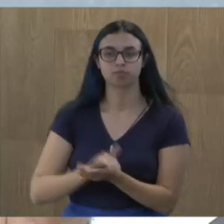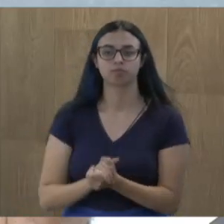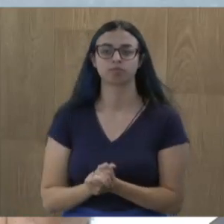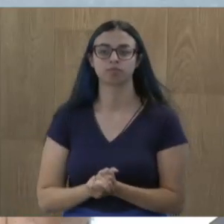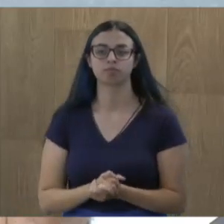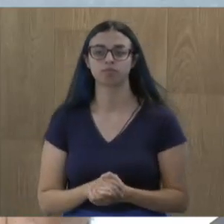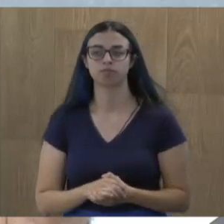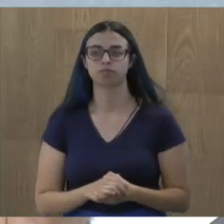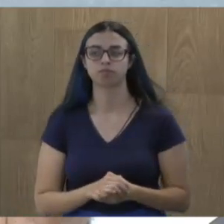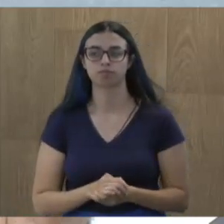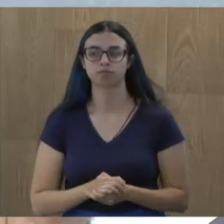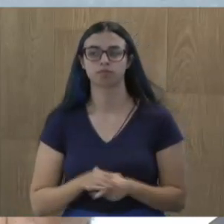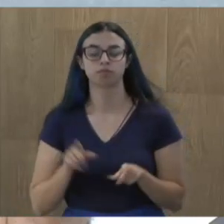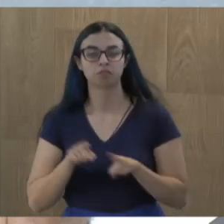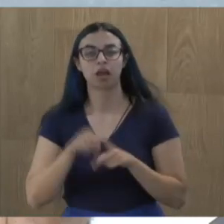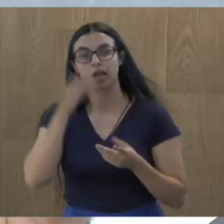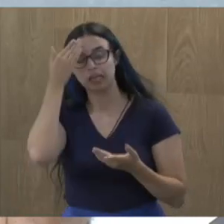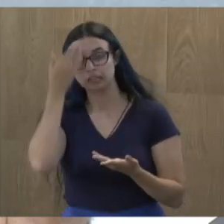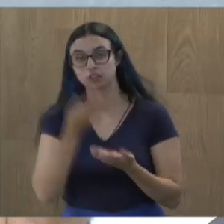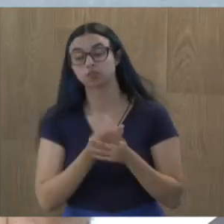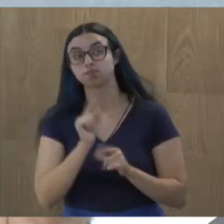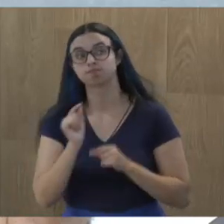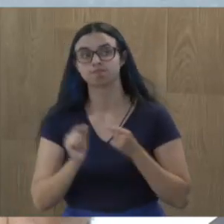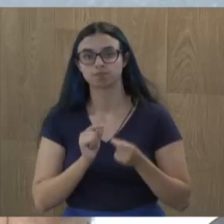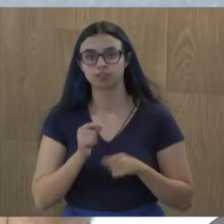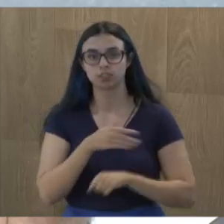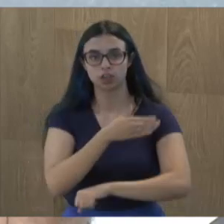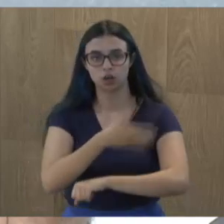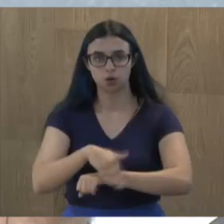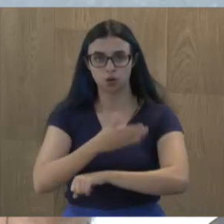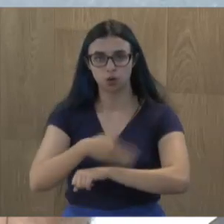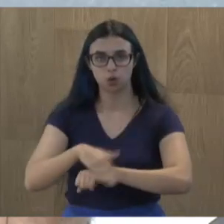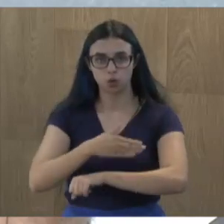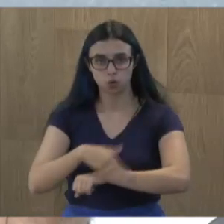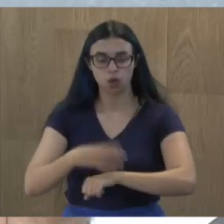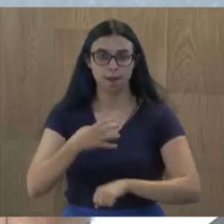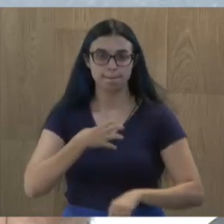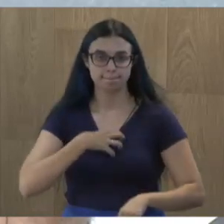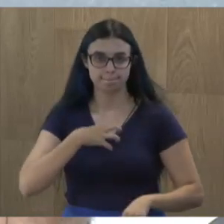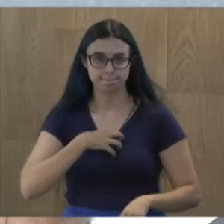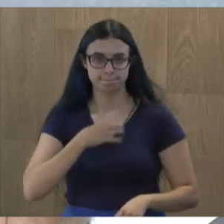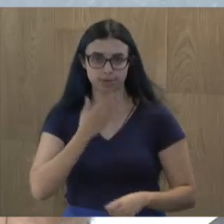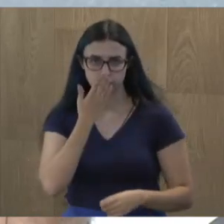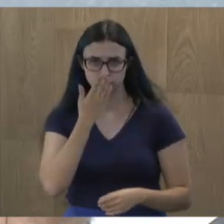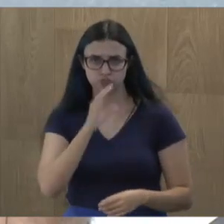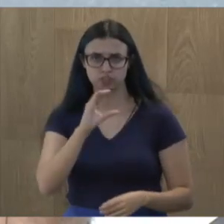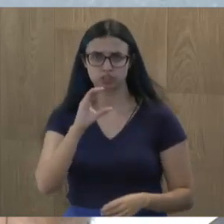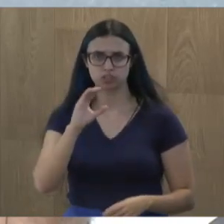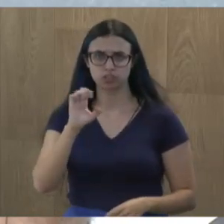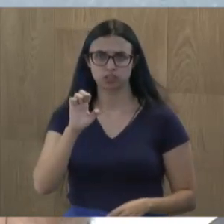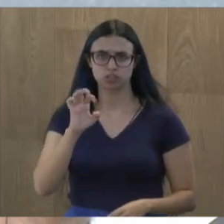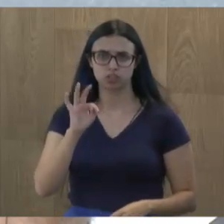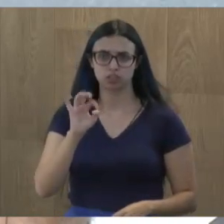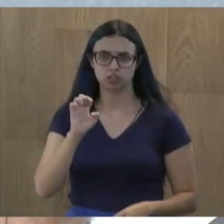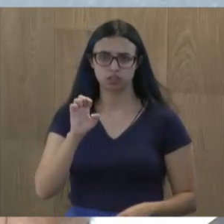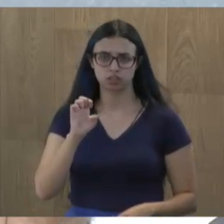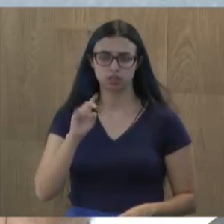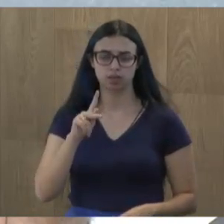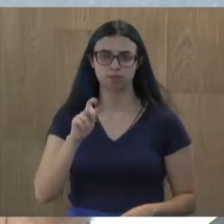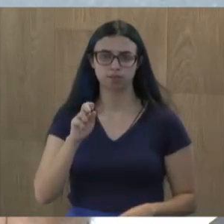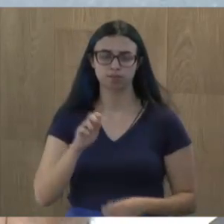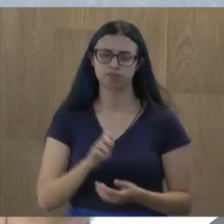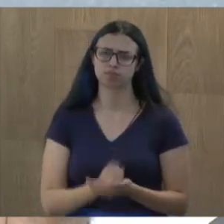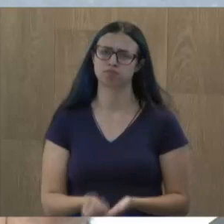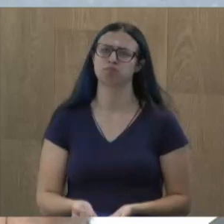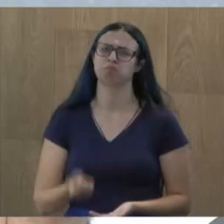deve ser contemplado ali a rua Bahia, que é em frente ao CETEP. Um absurdo até hoje aquela escola, o